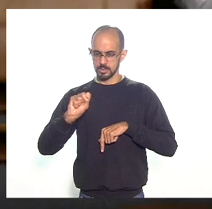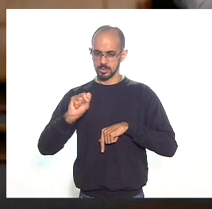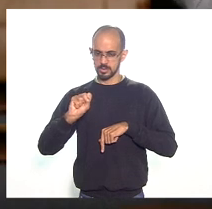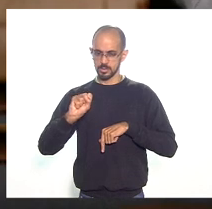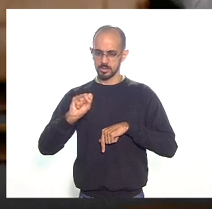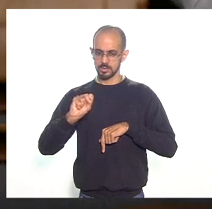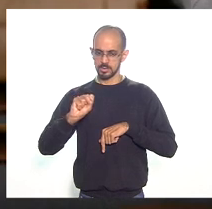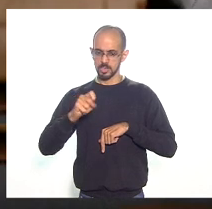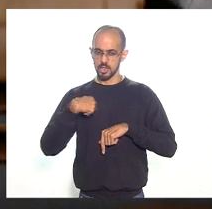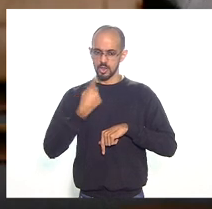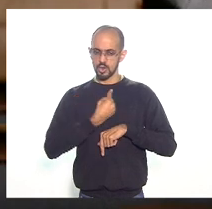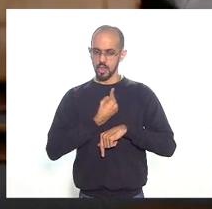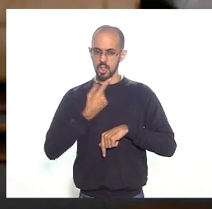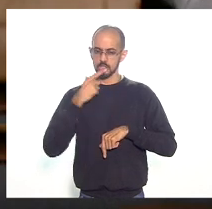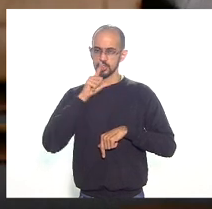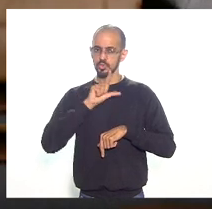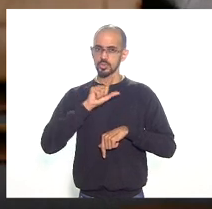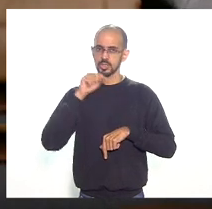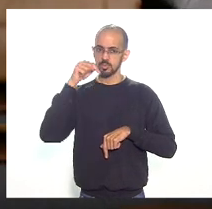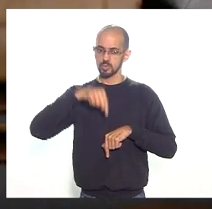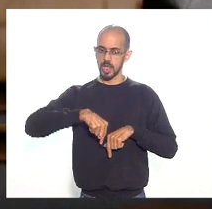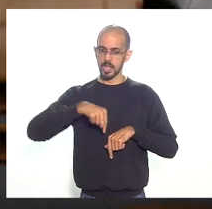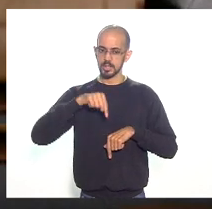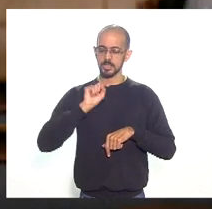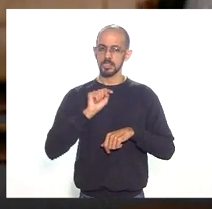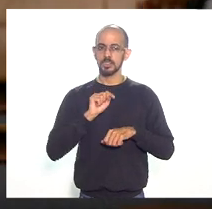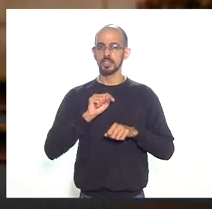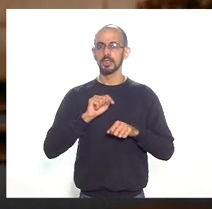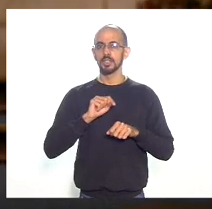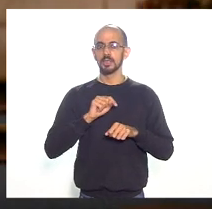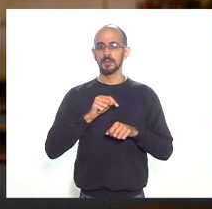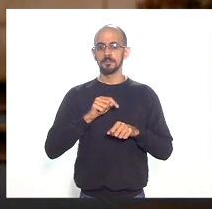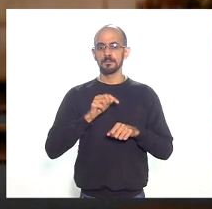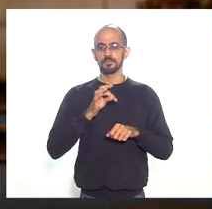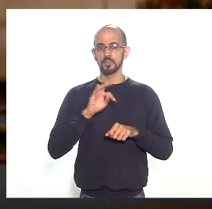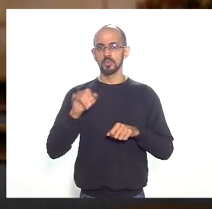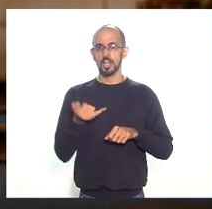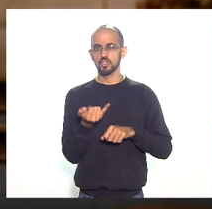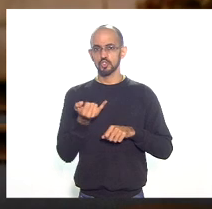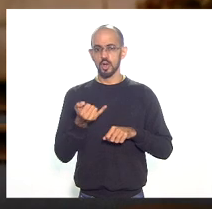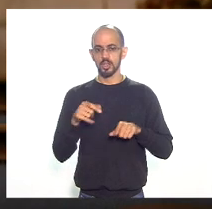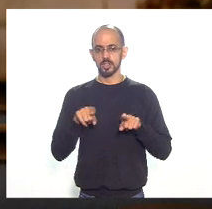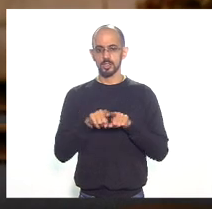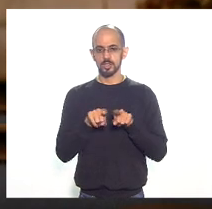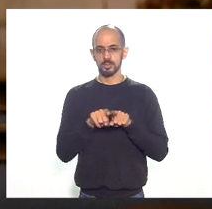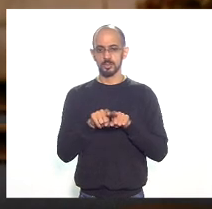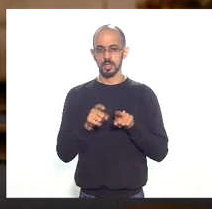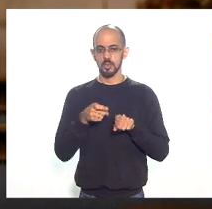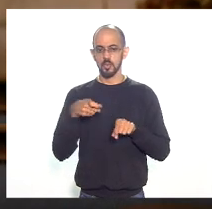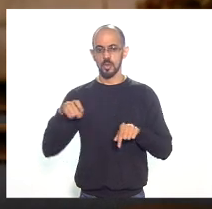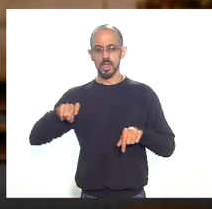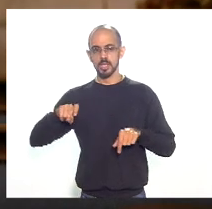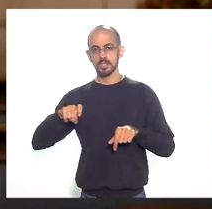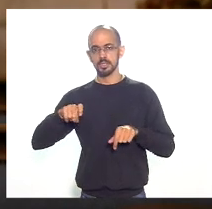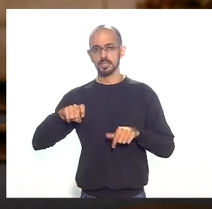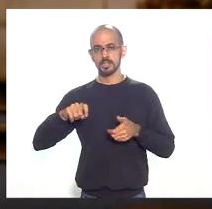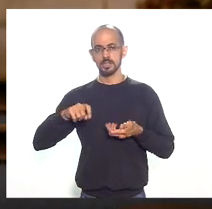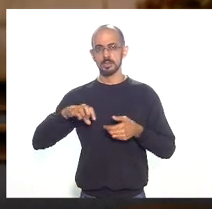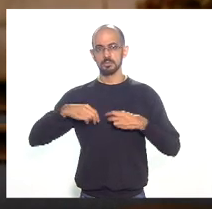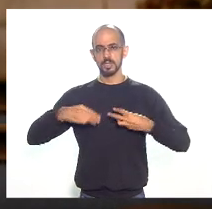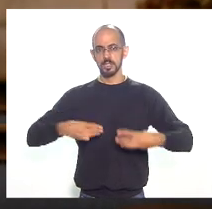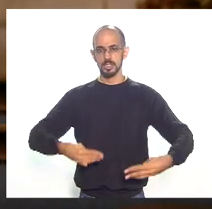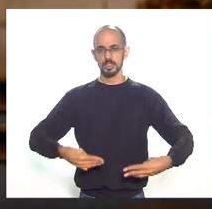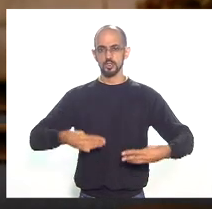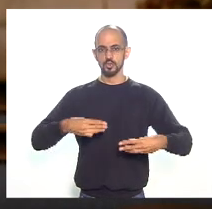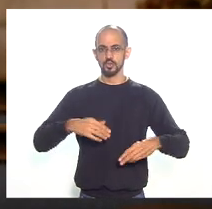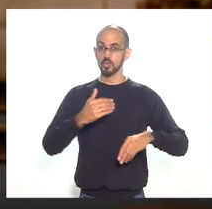Nós ganhamos aqui, no TJ, o escritório do ex-ministro Ayres de Brito recorreu para